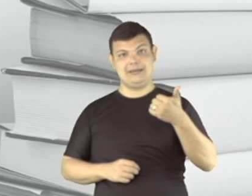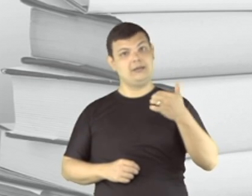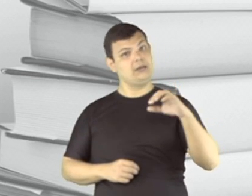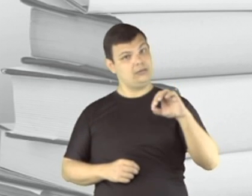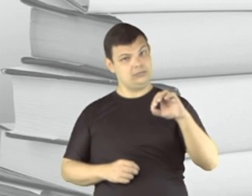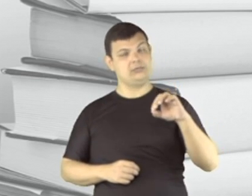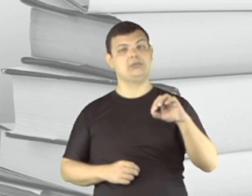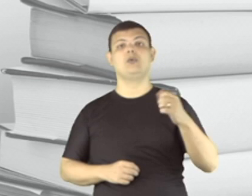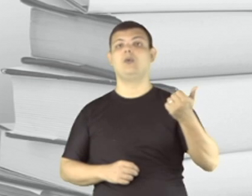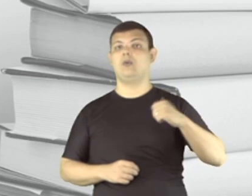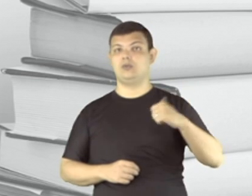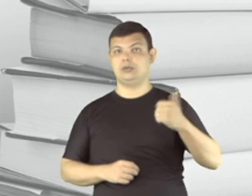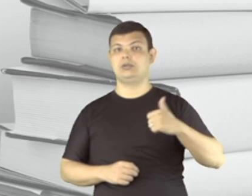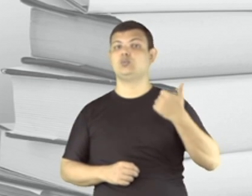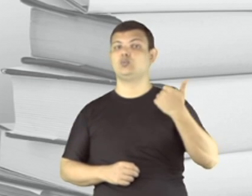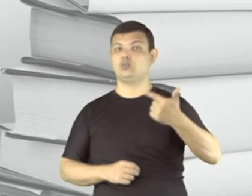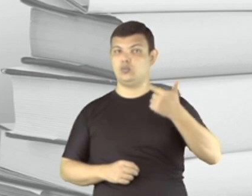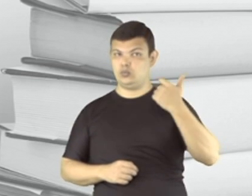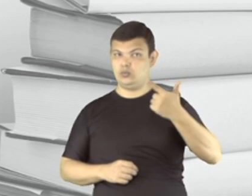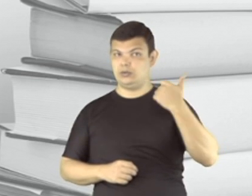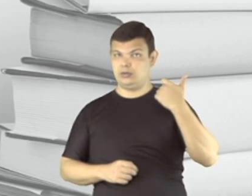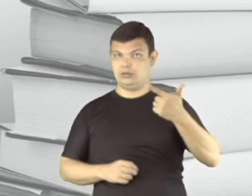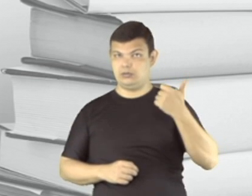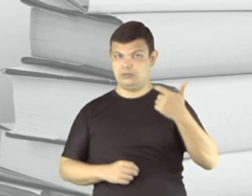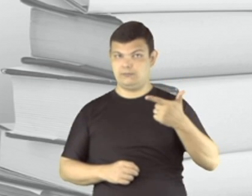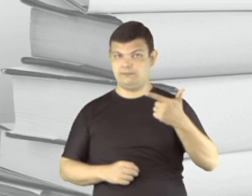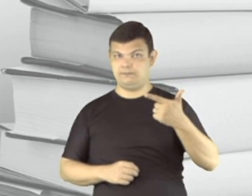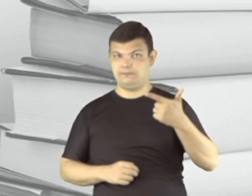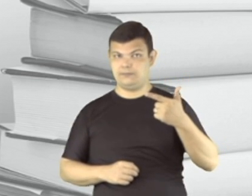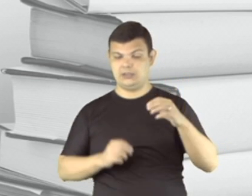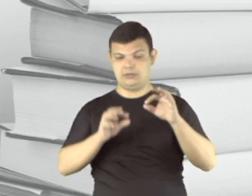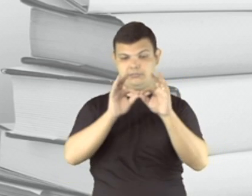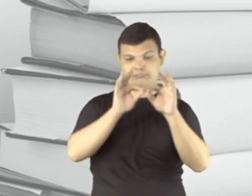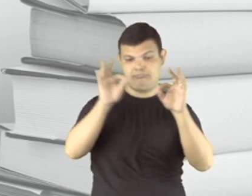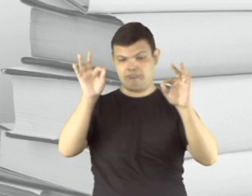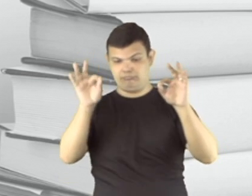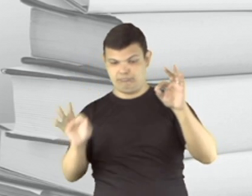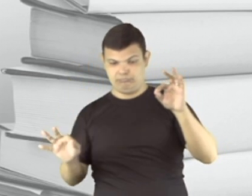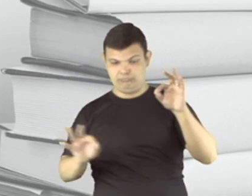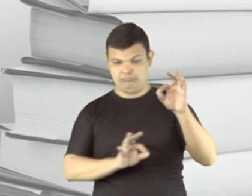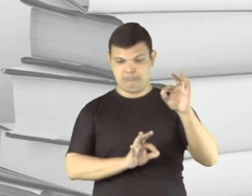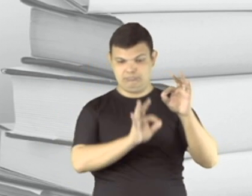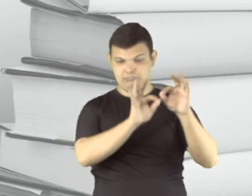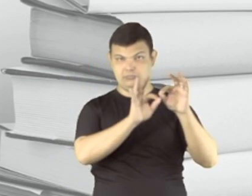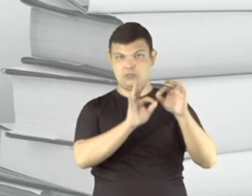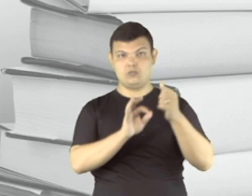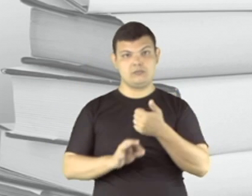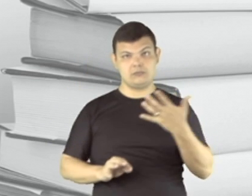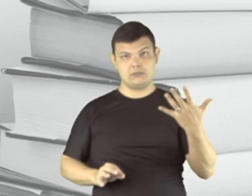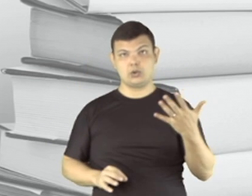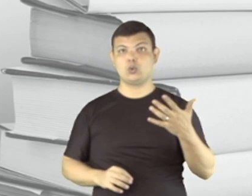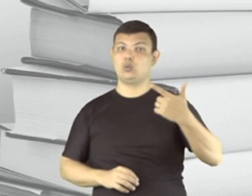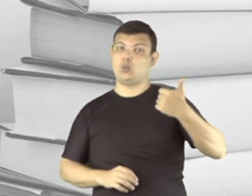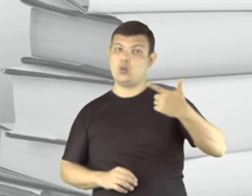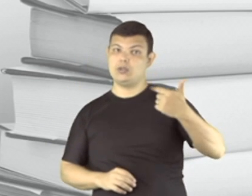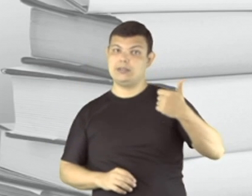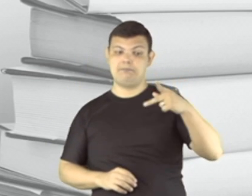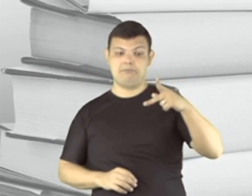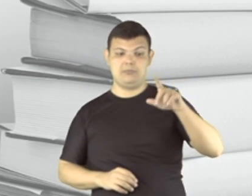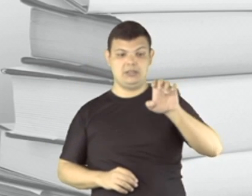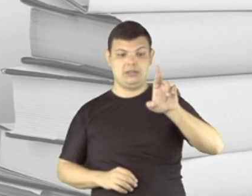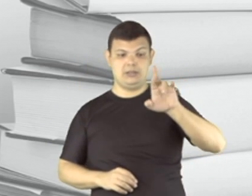9, 10, 11, 12. Então, esta figura aqui, ela tem 12 metros